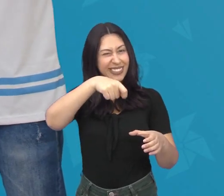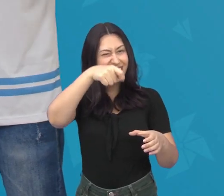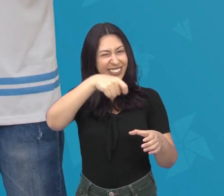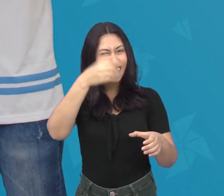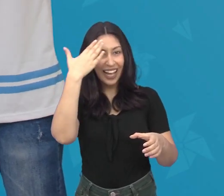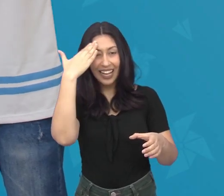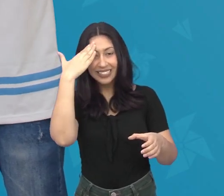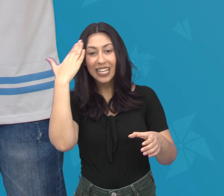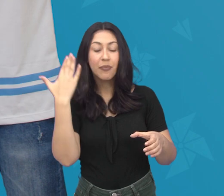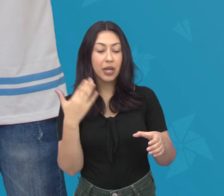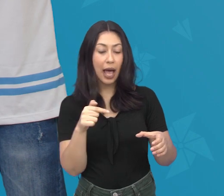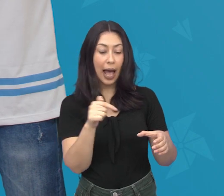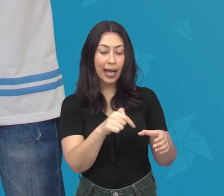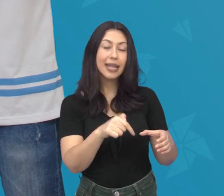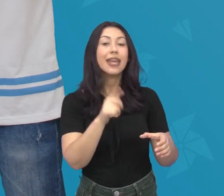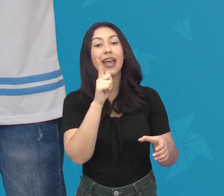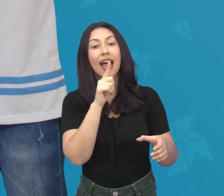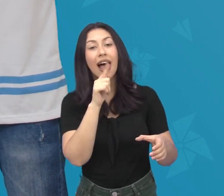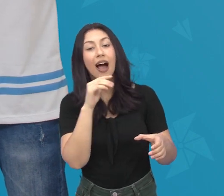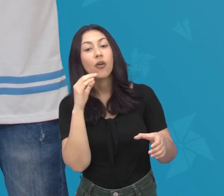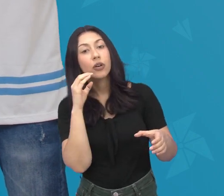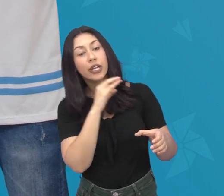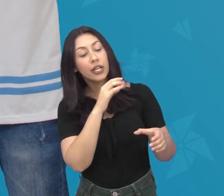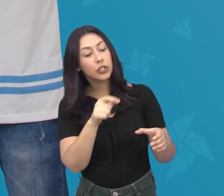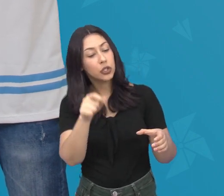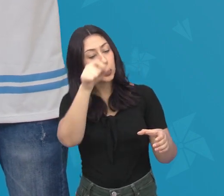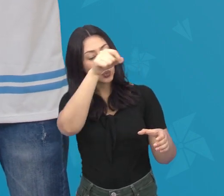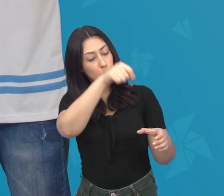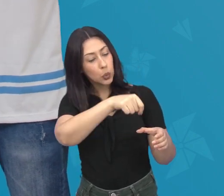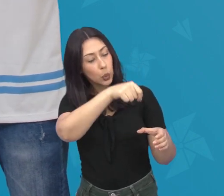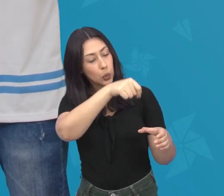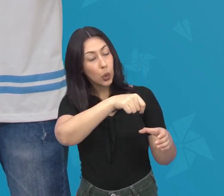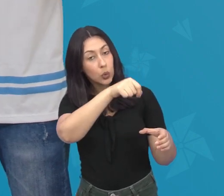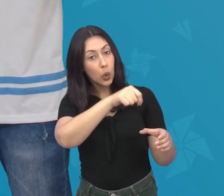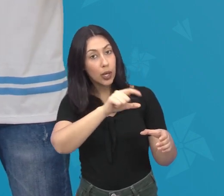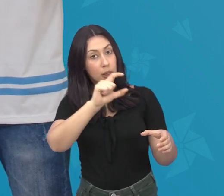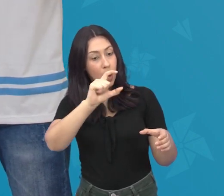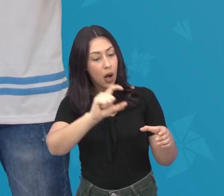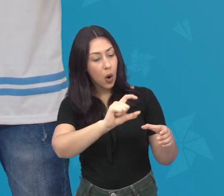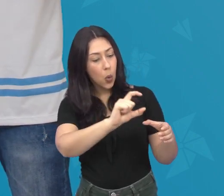sachêzinho de chá que a gente coloca ali na água quente. A água quente vai extrair